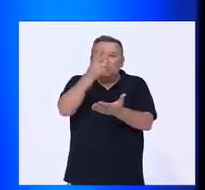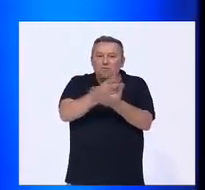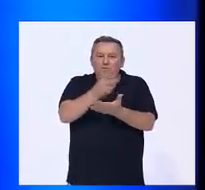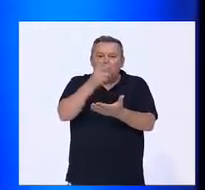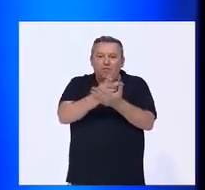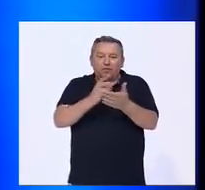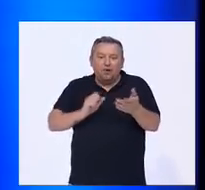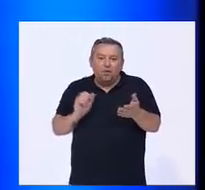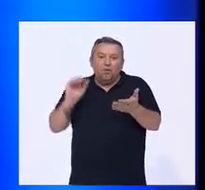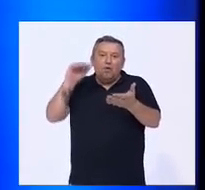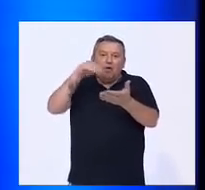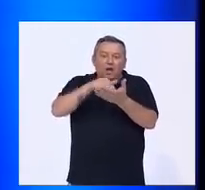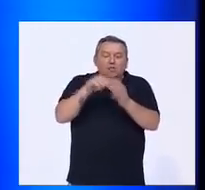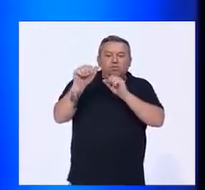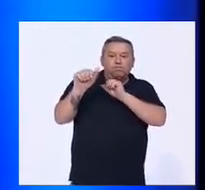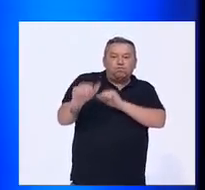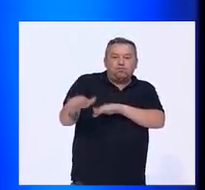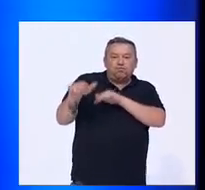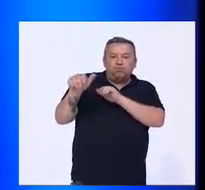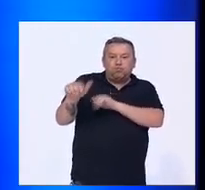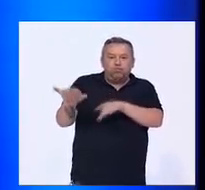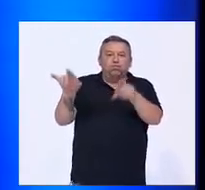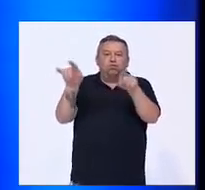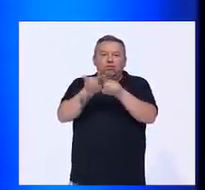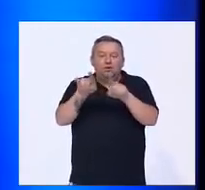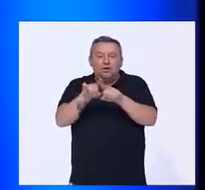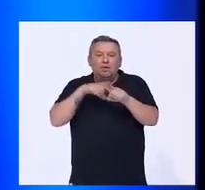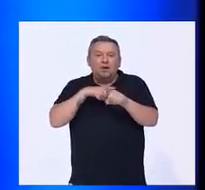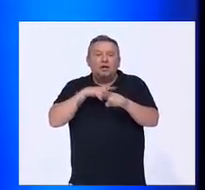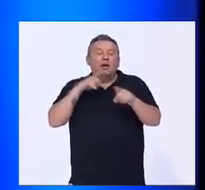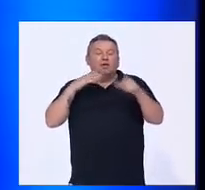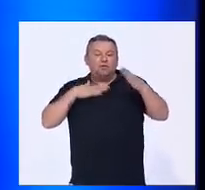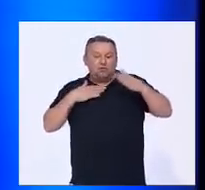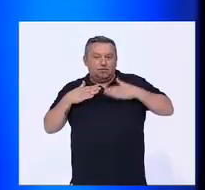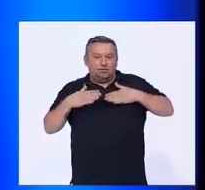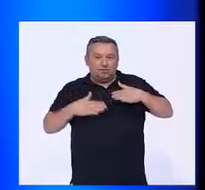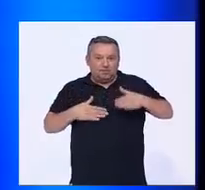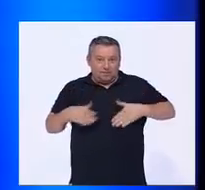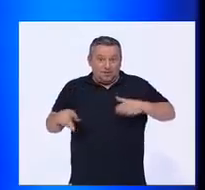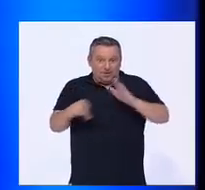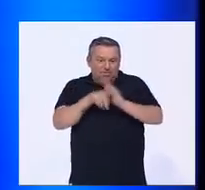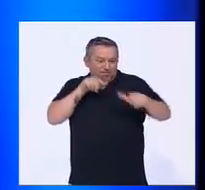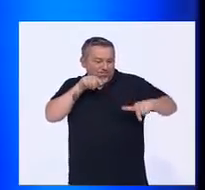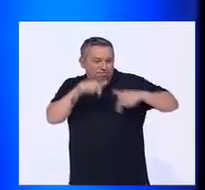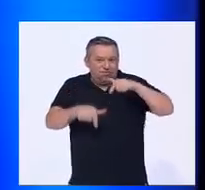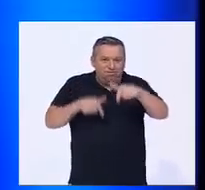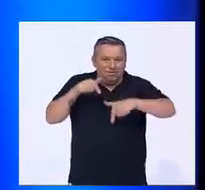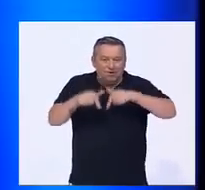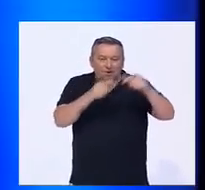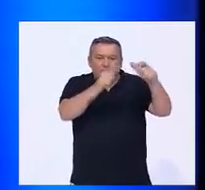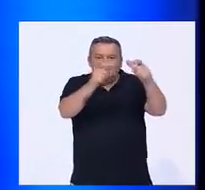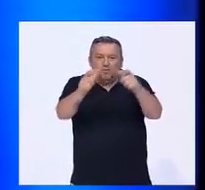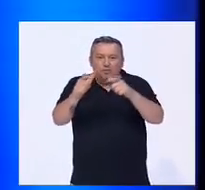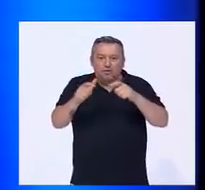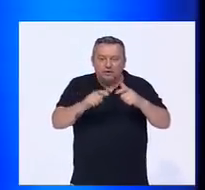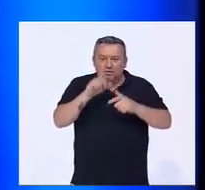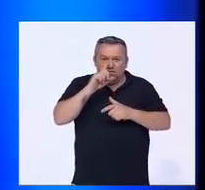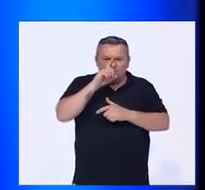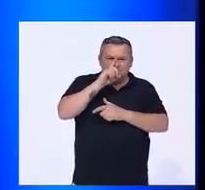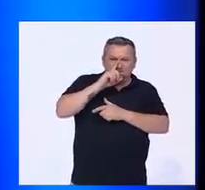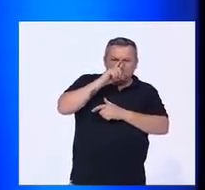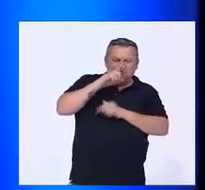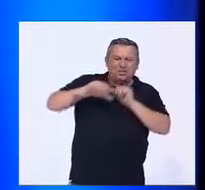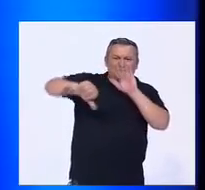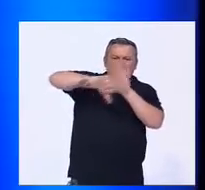egressos do Exército, com formação, para ter esse corpo permanente atuando preferencialmente nos lugares de maior índice